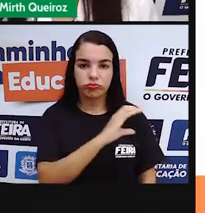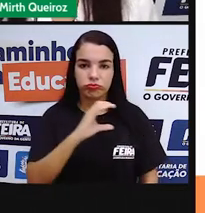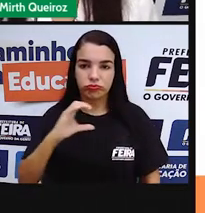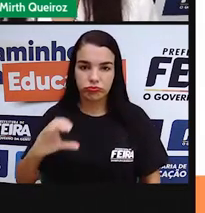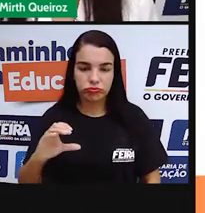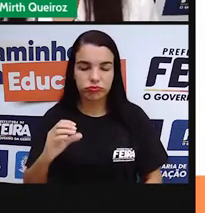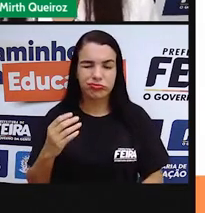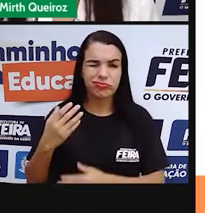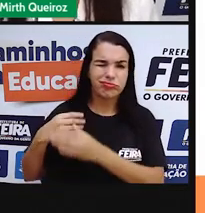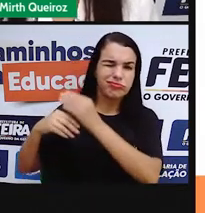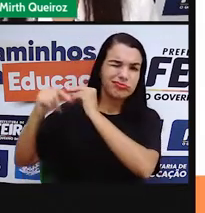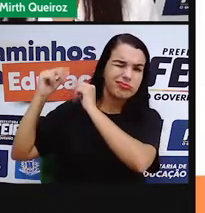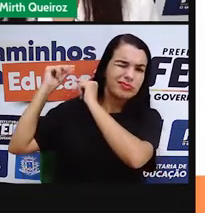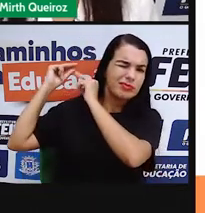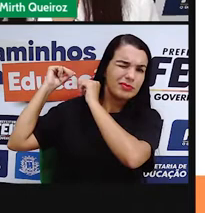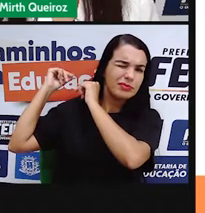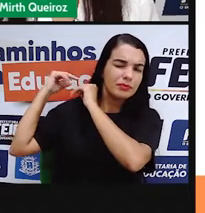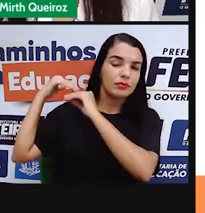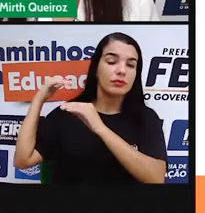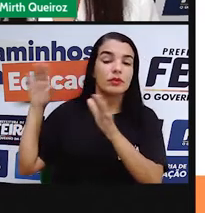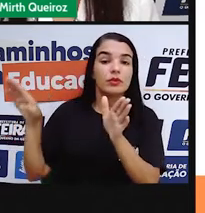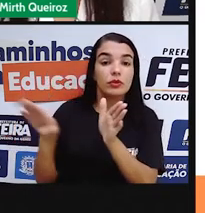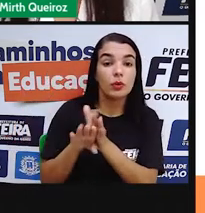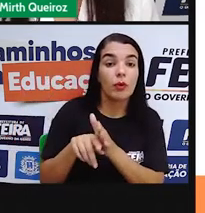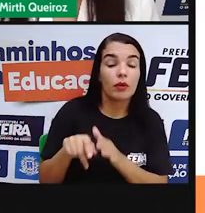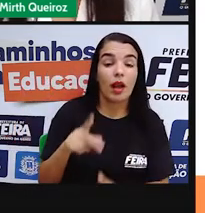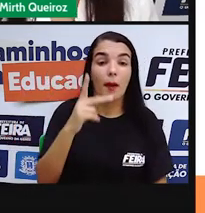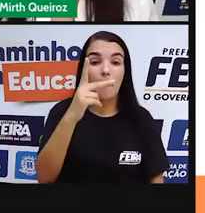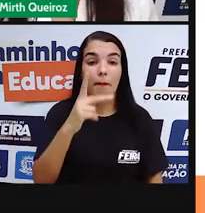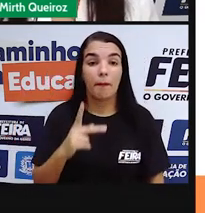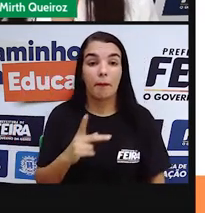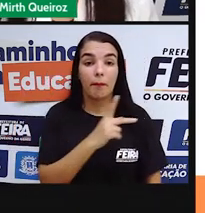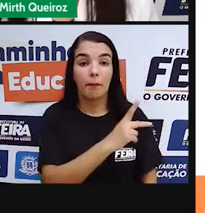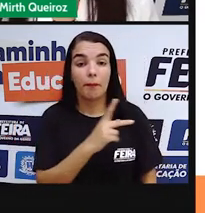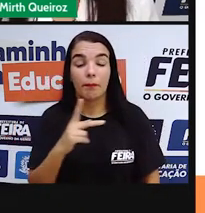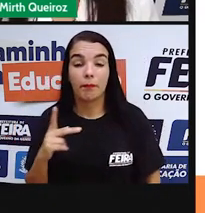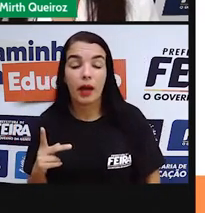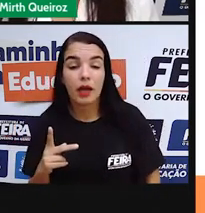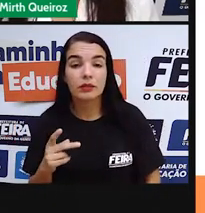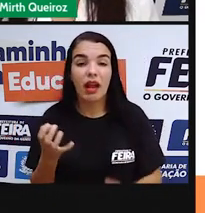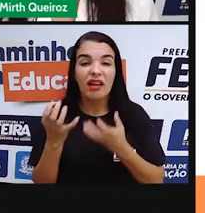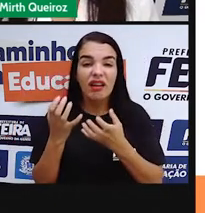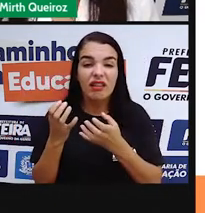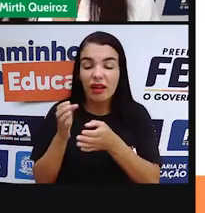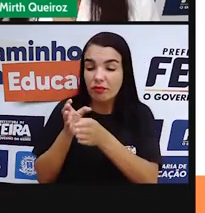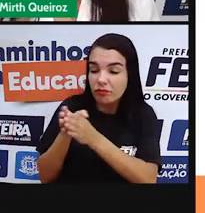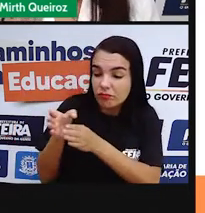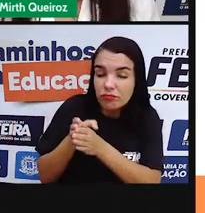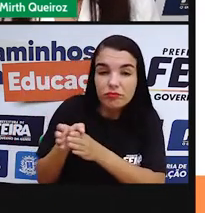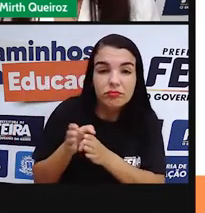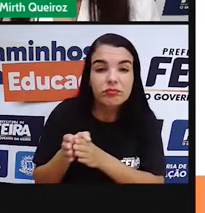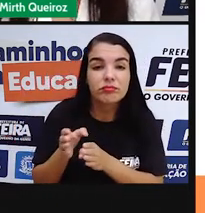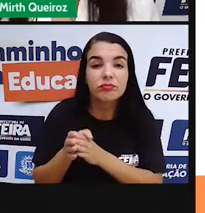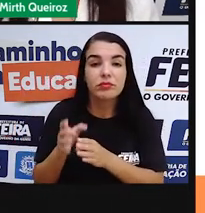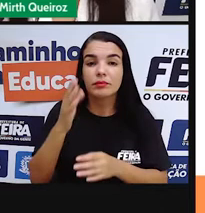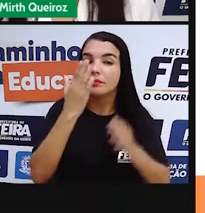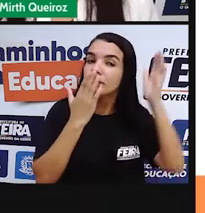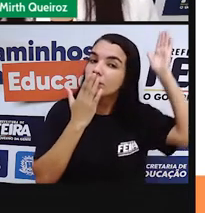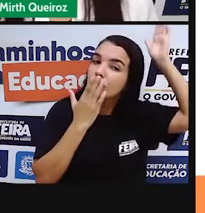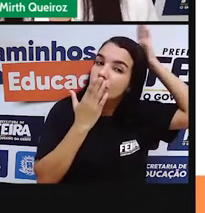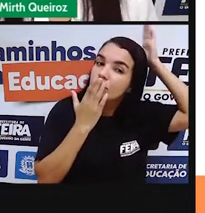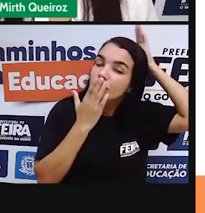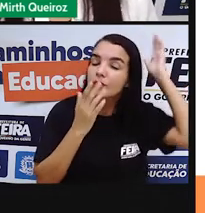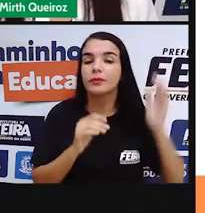do descobrimento, os padres jesuítas tentavam aí catequizar os índios, né? Os italianos